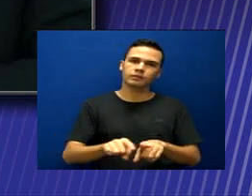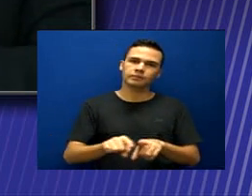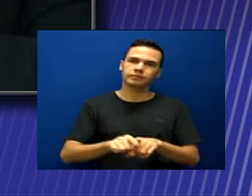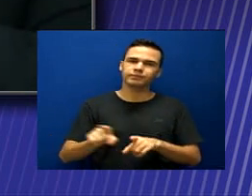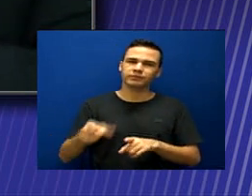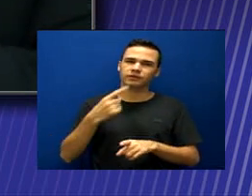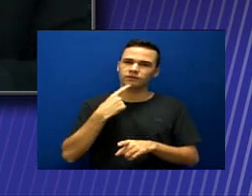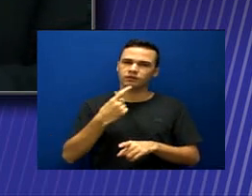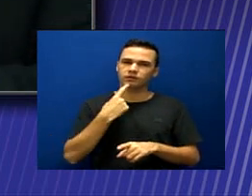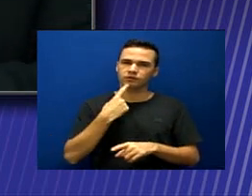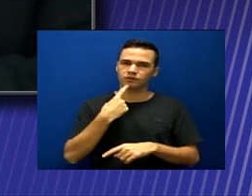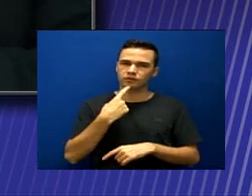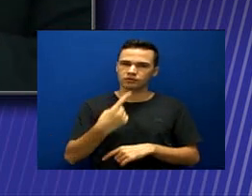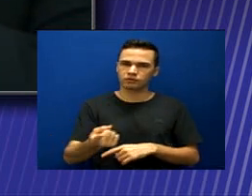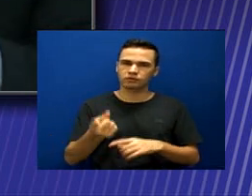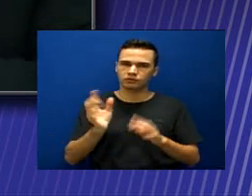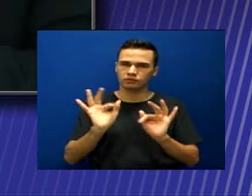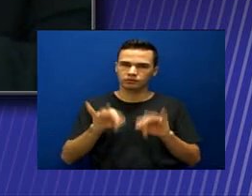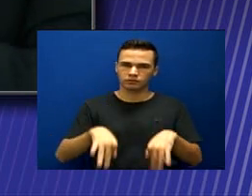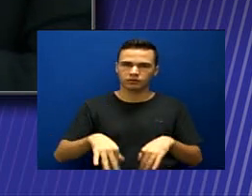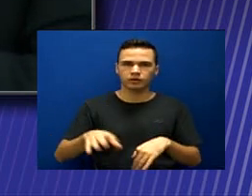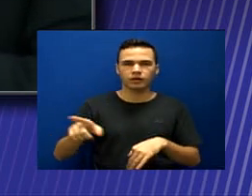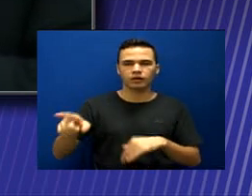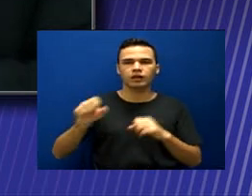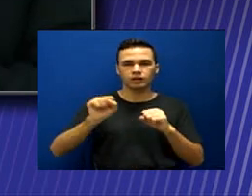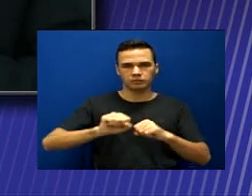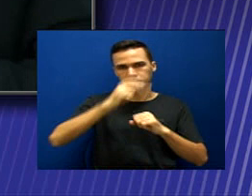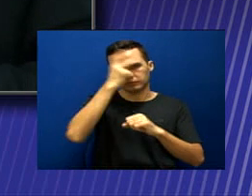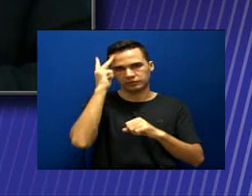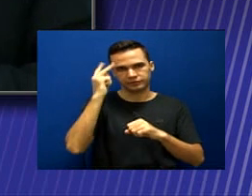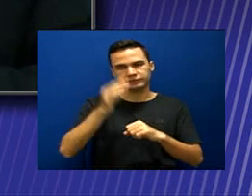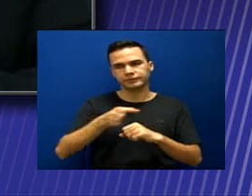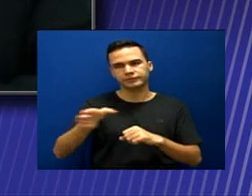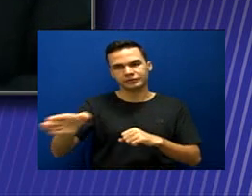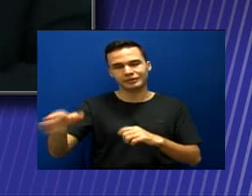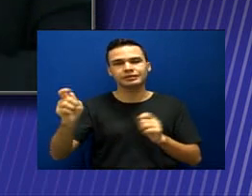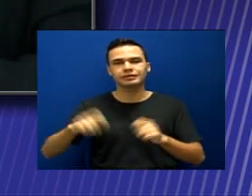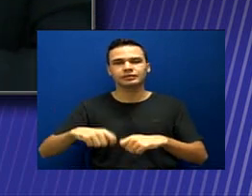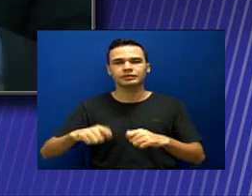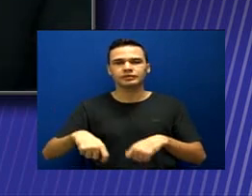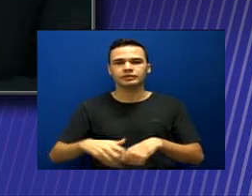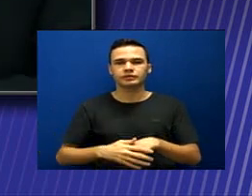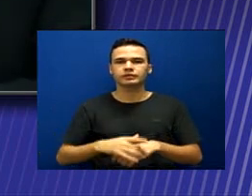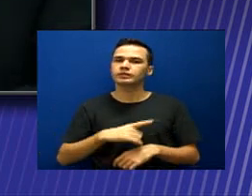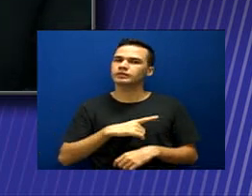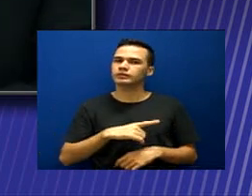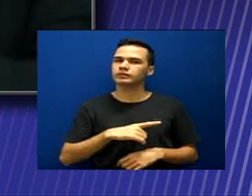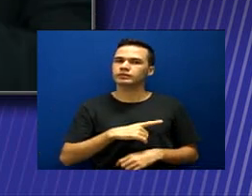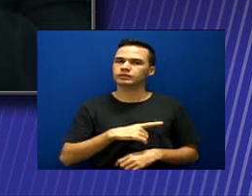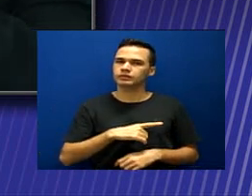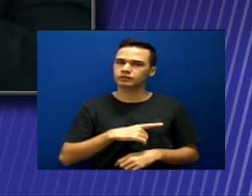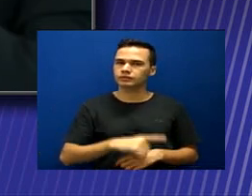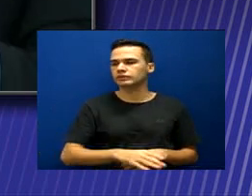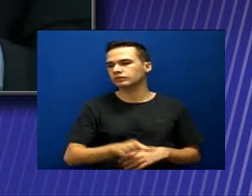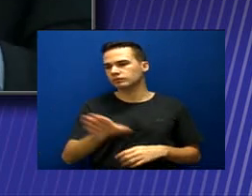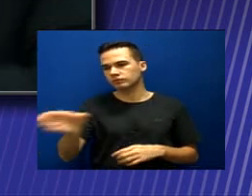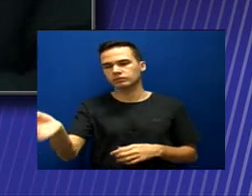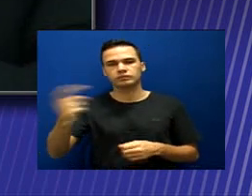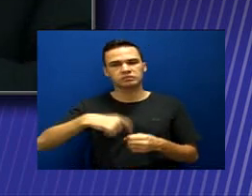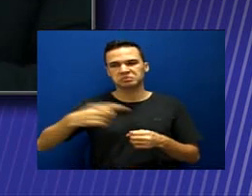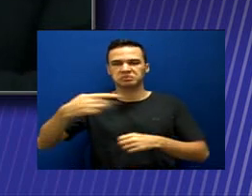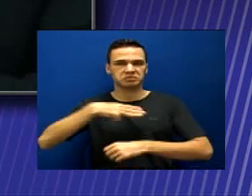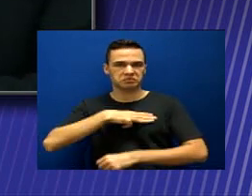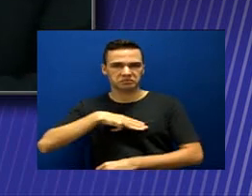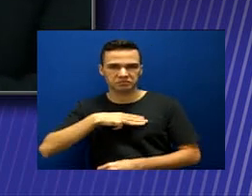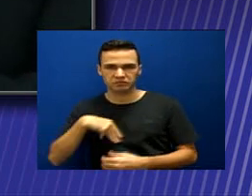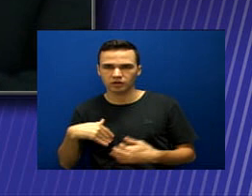sinalizou, a pessoa que está lá, que tenha a possibilidade de que possa ser aproveitada nesse cargo, tem um ótimo trânsito, tanto nos